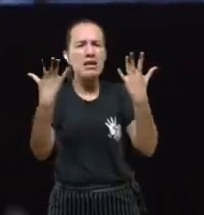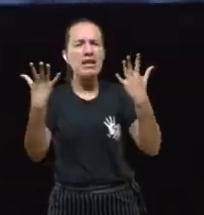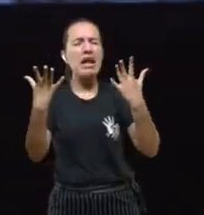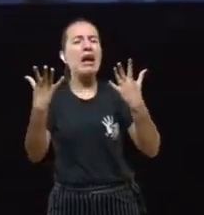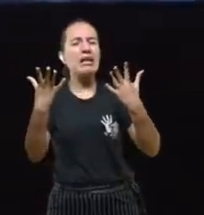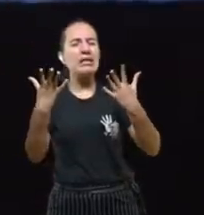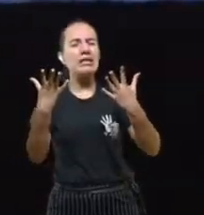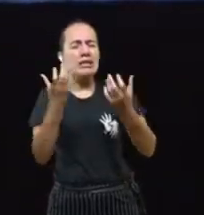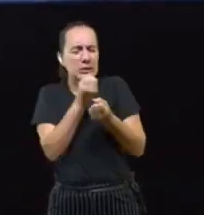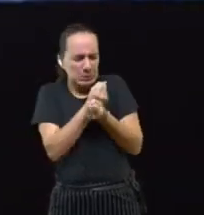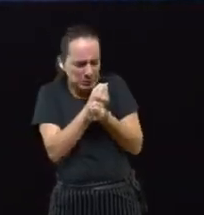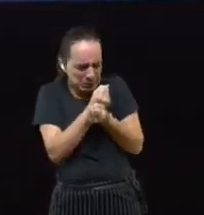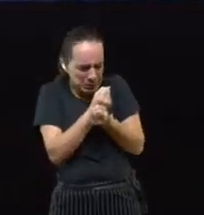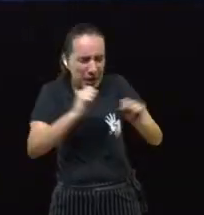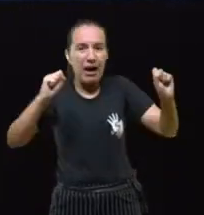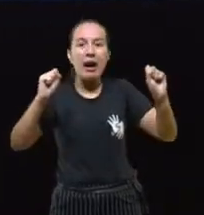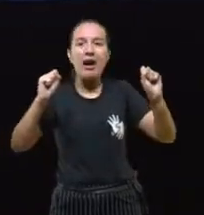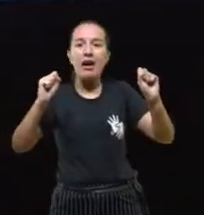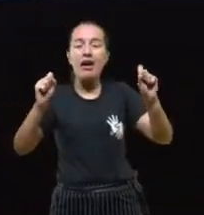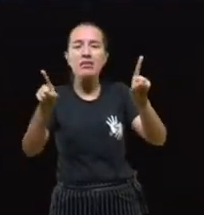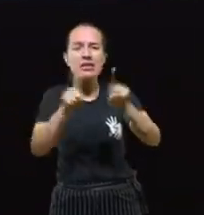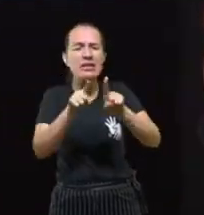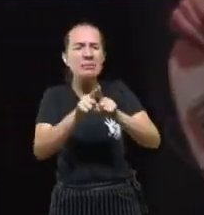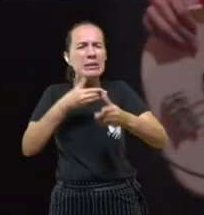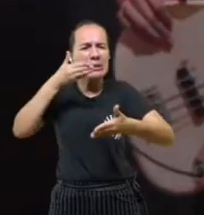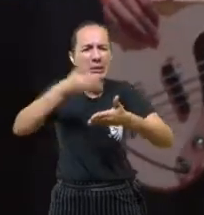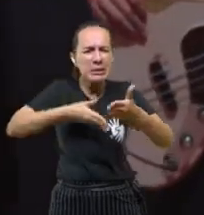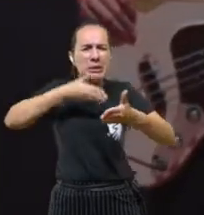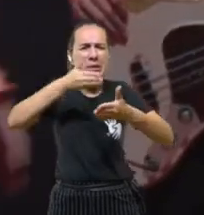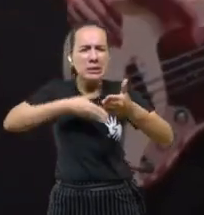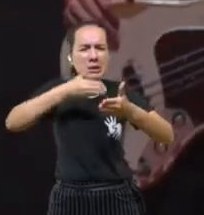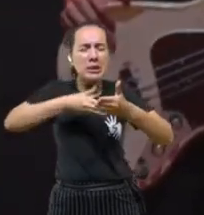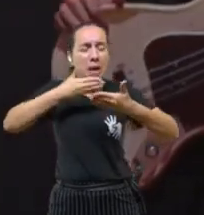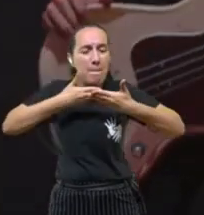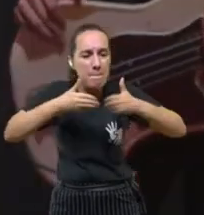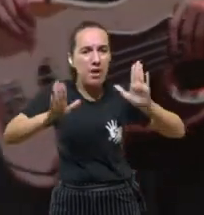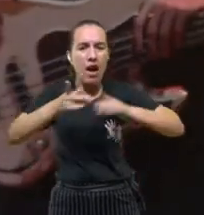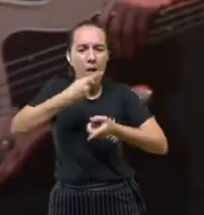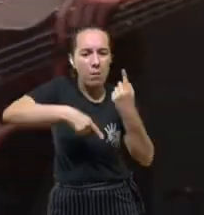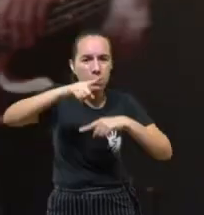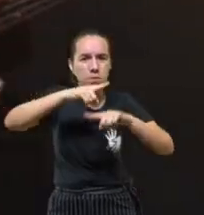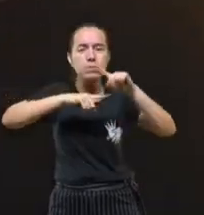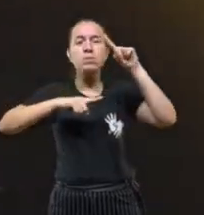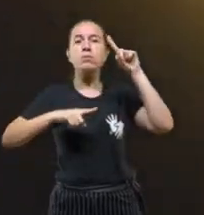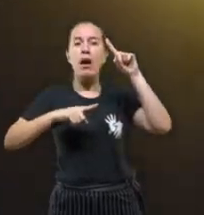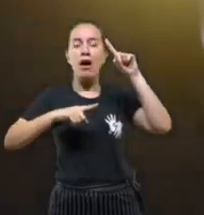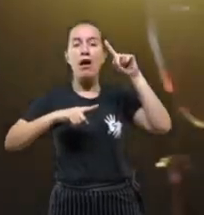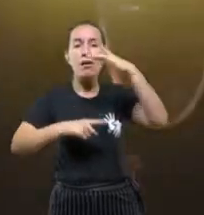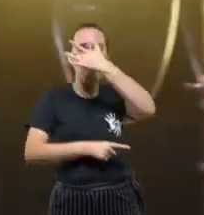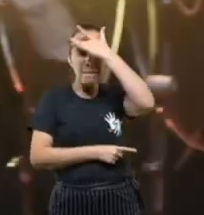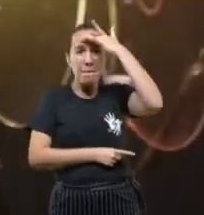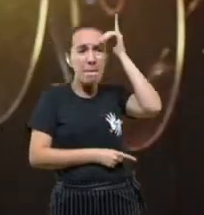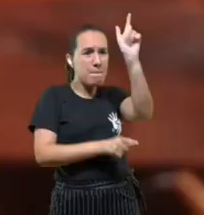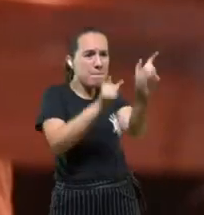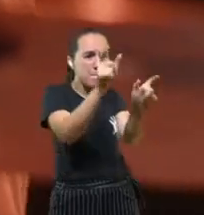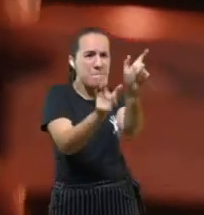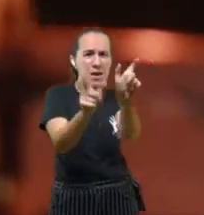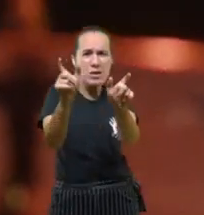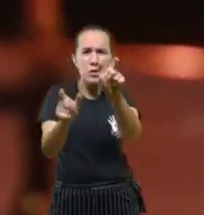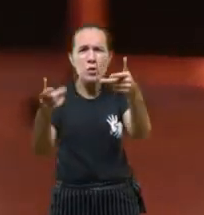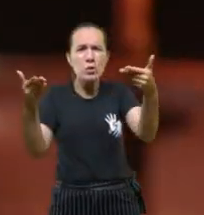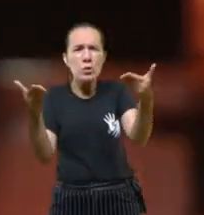libertação, Senhor, por rompimentos, Senhor, por uma liberação de pessoas que se